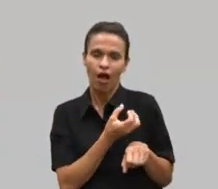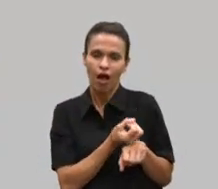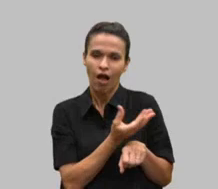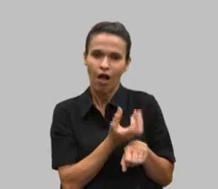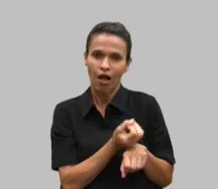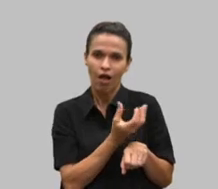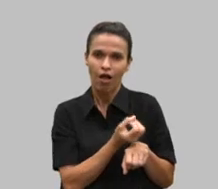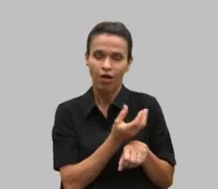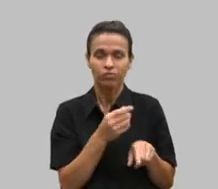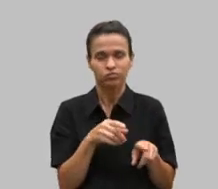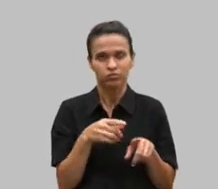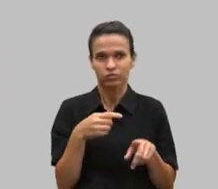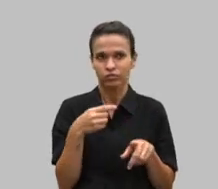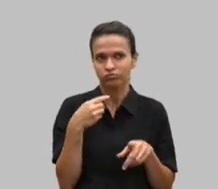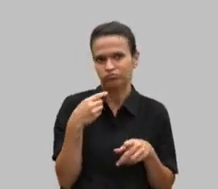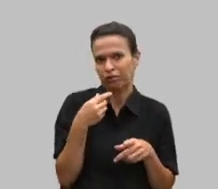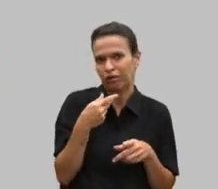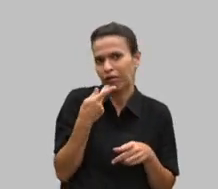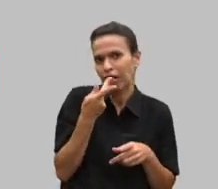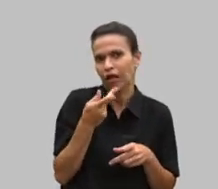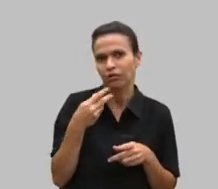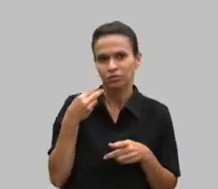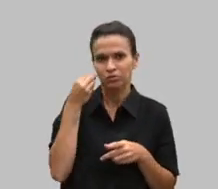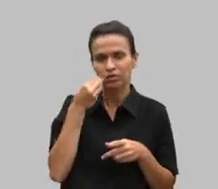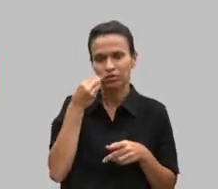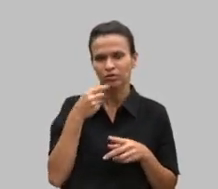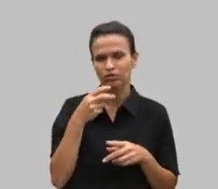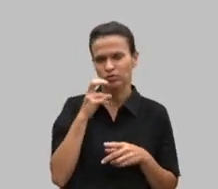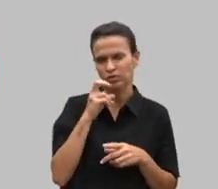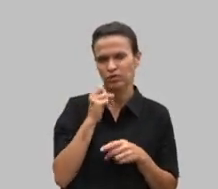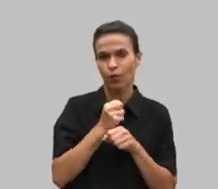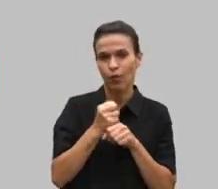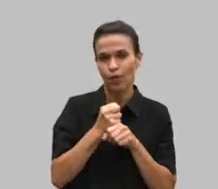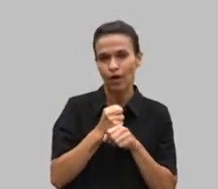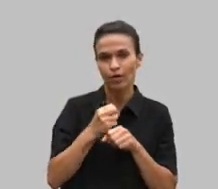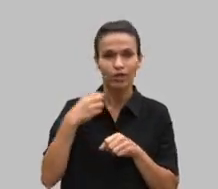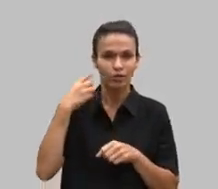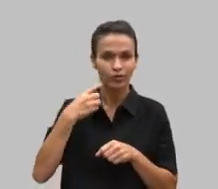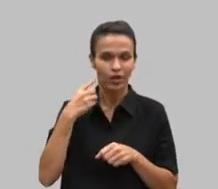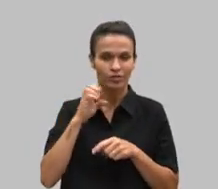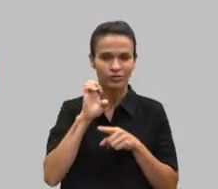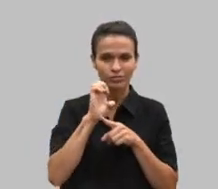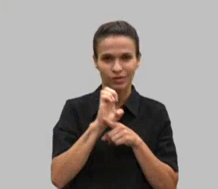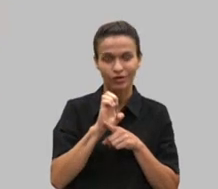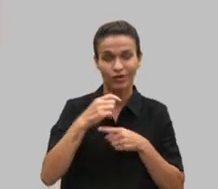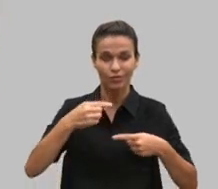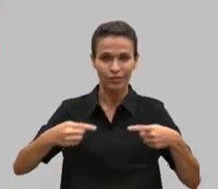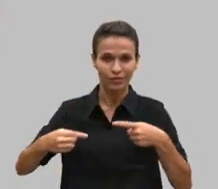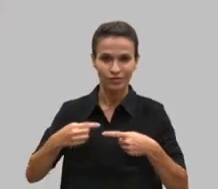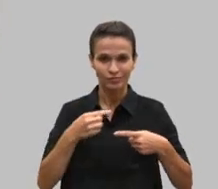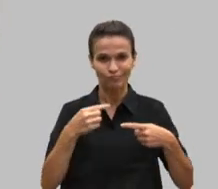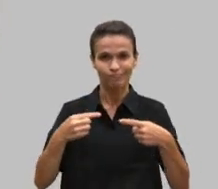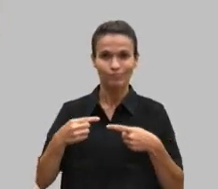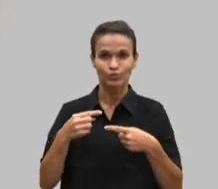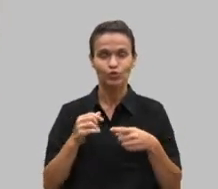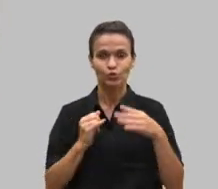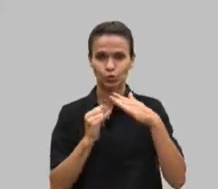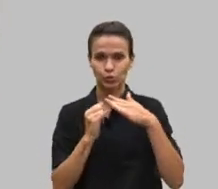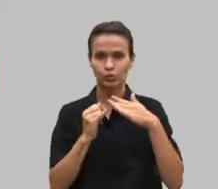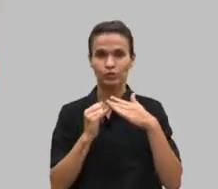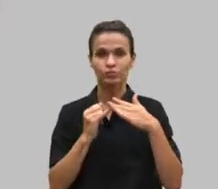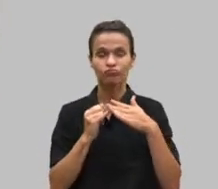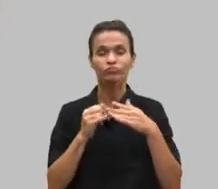de experiência que eu tô no meu quinto ano como deputada estadual não tinha sido nada na política institucional antes e